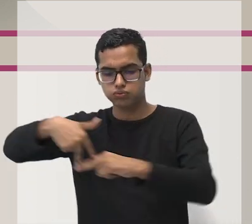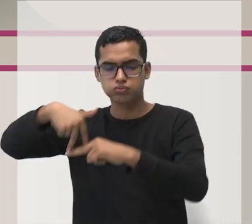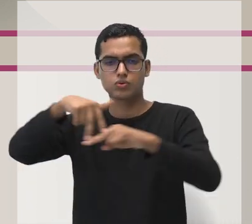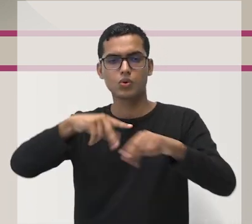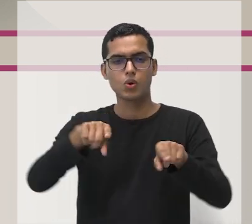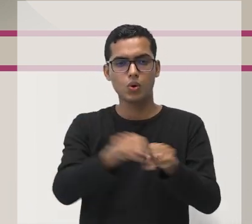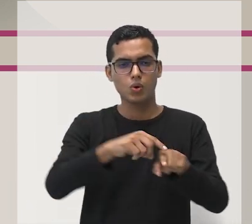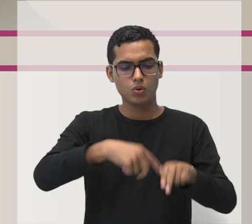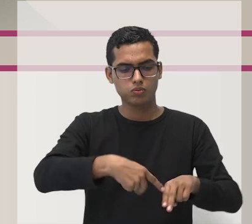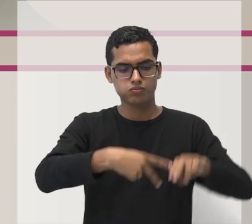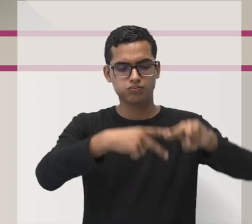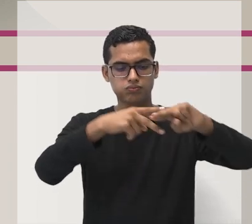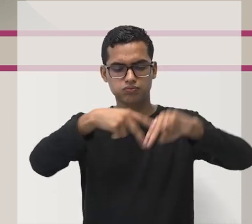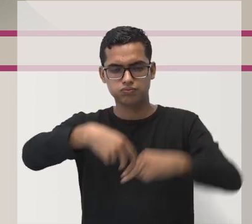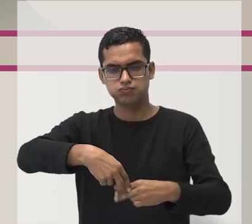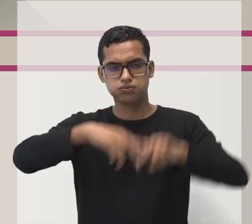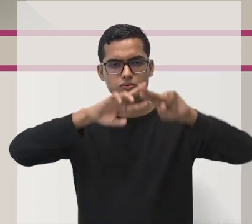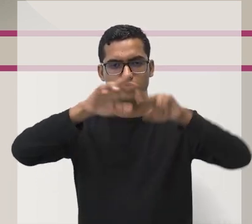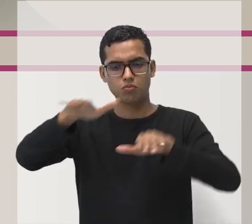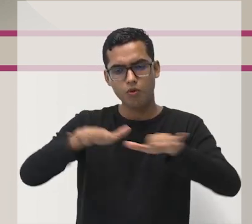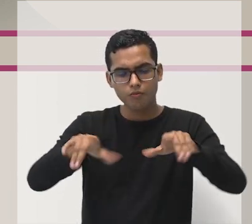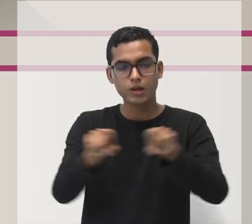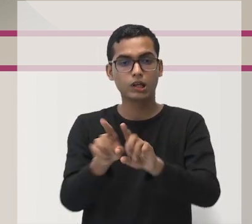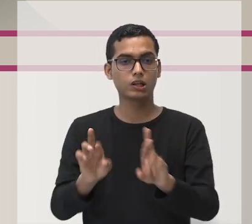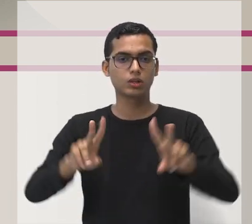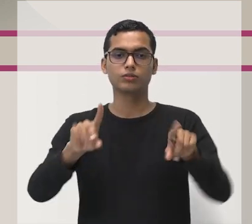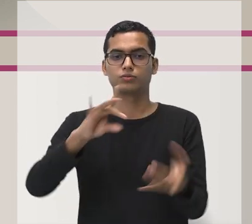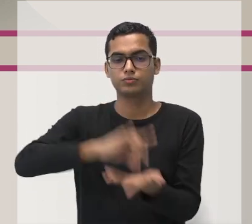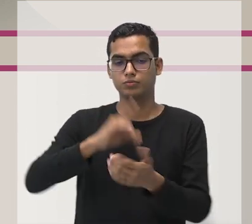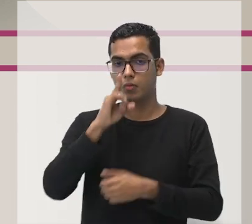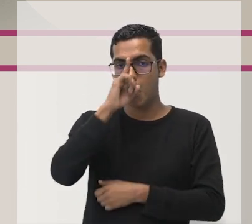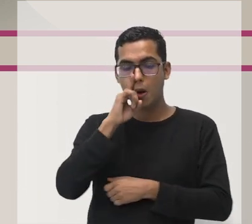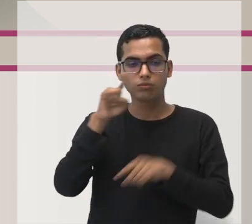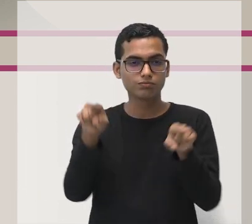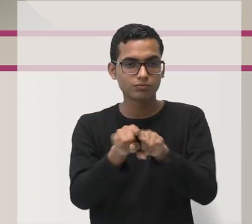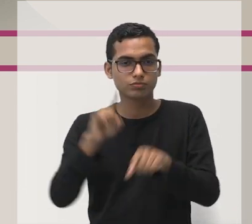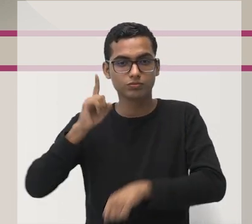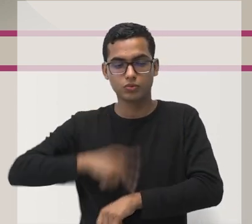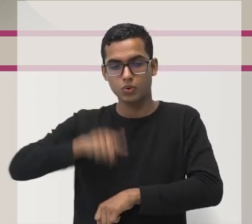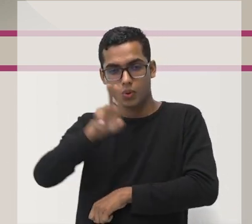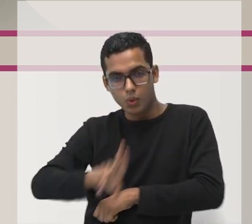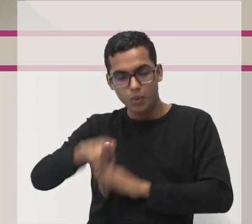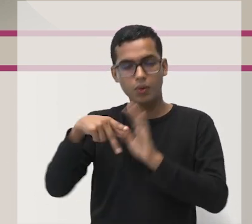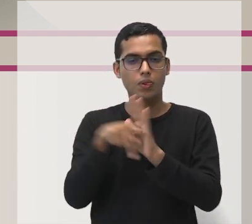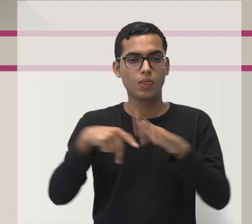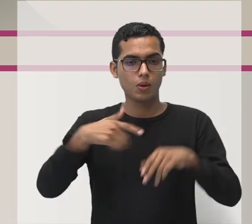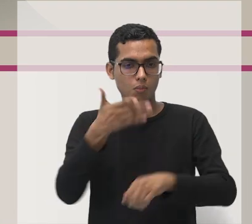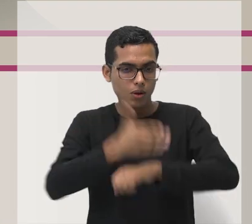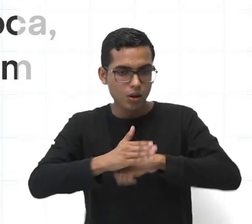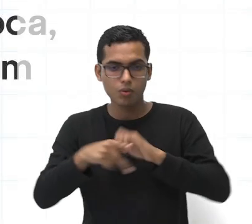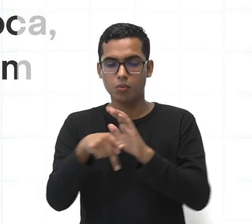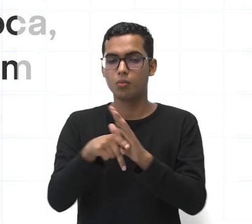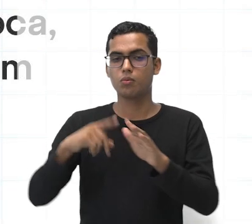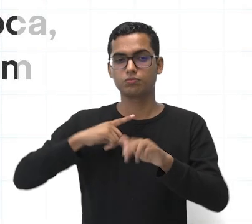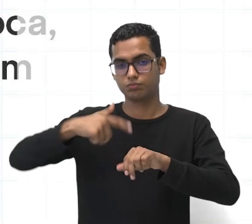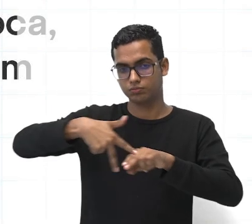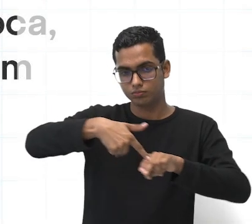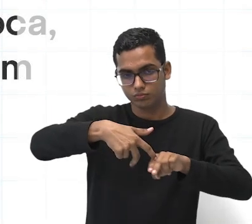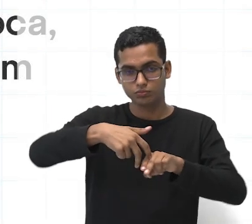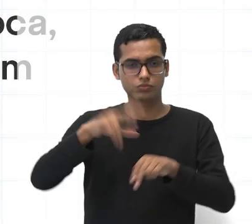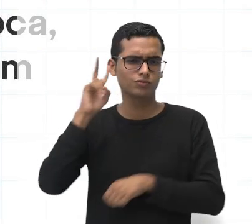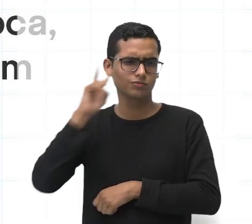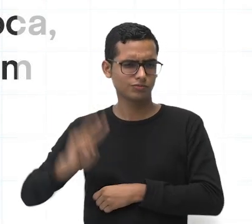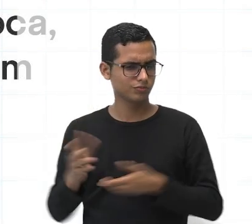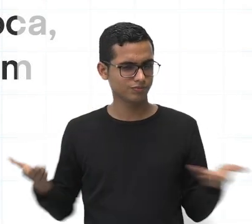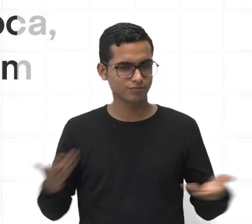skate é uma das práticas corporais que eu vou apresentar para vocês agora. Então, vamos conhecer um pouquinho da história do skate? Então,